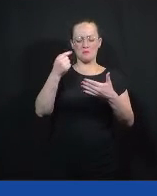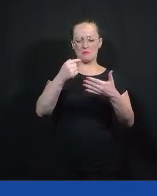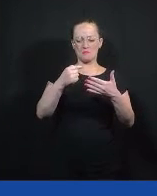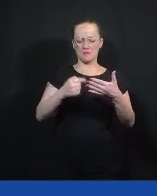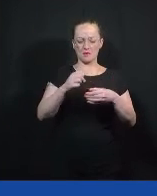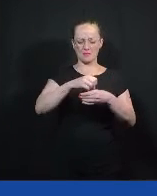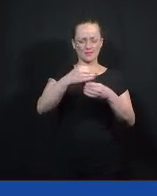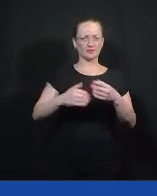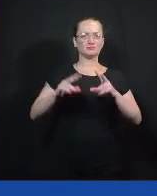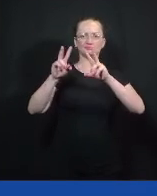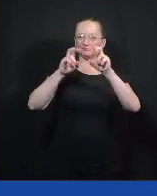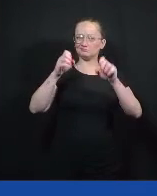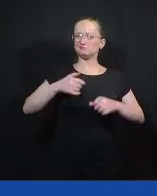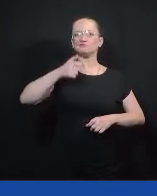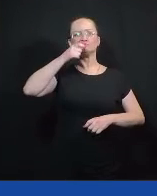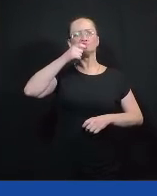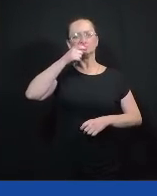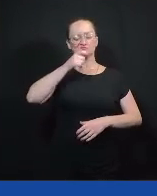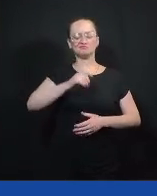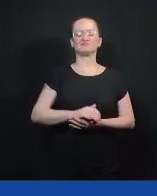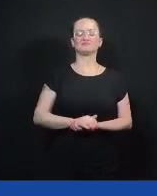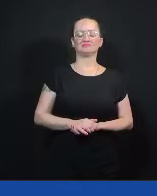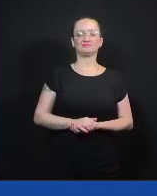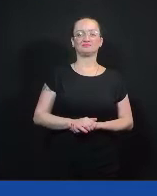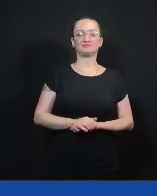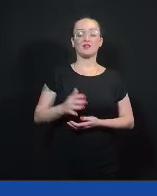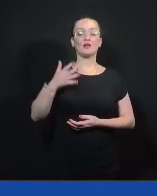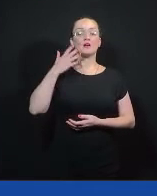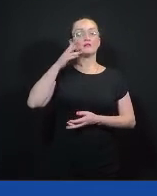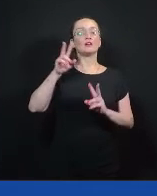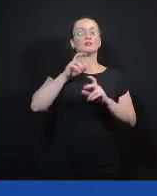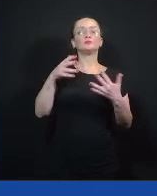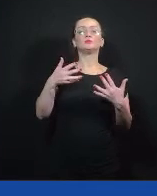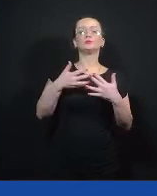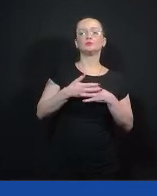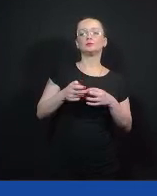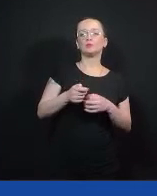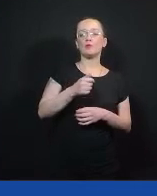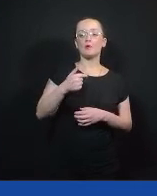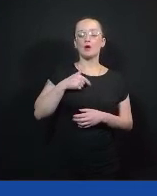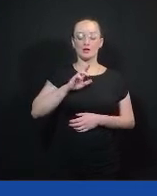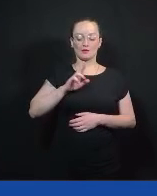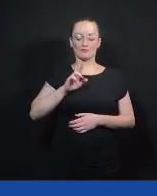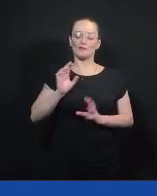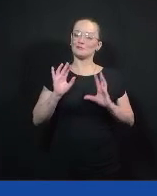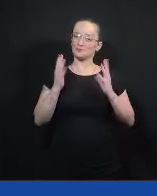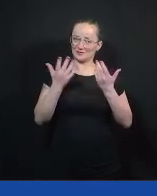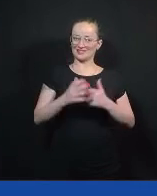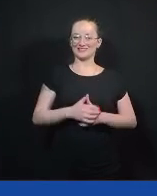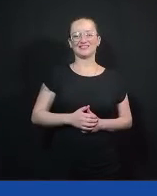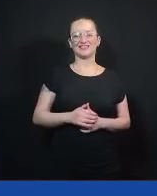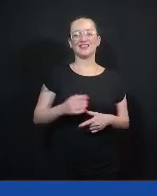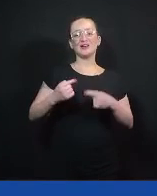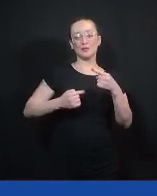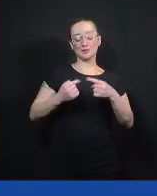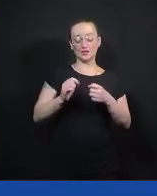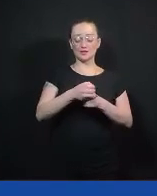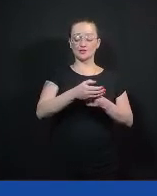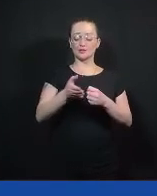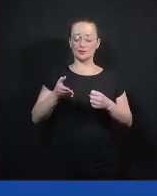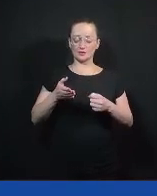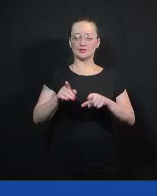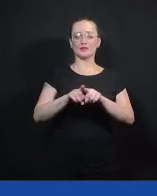de assuntos que me interessam bastante. Falar um pouco de cidadania, como diz o nome do nosso evento, falar de política,